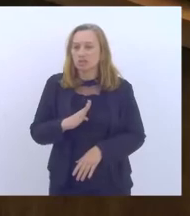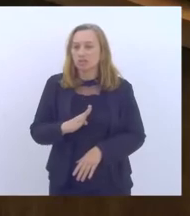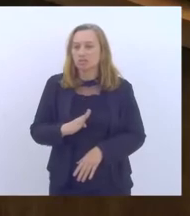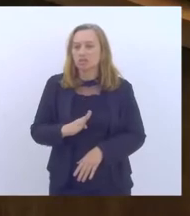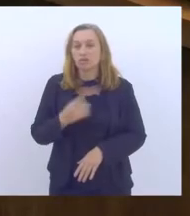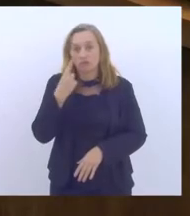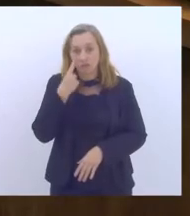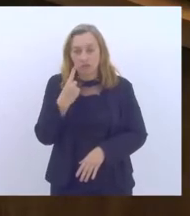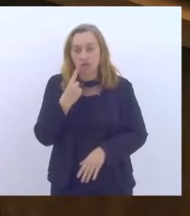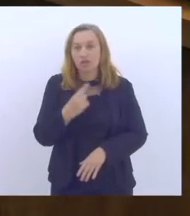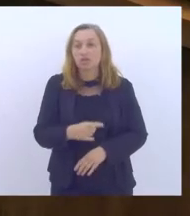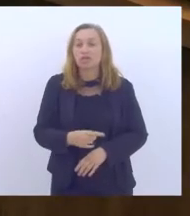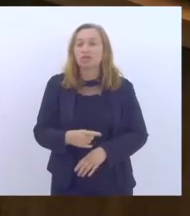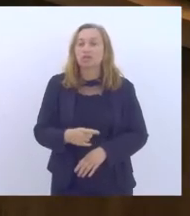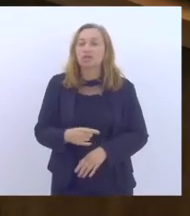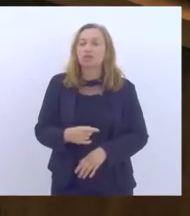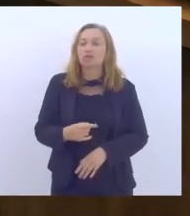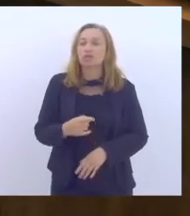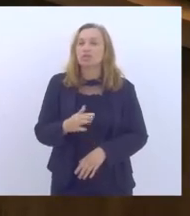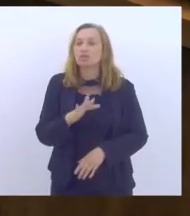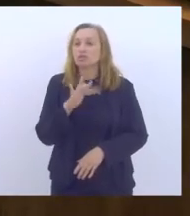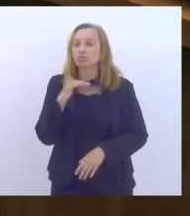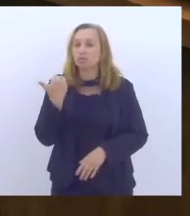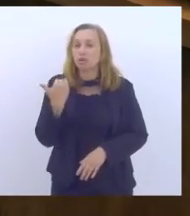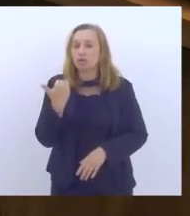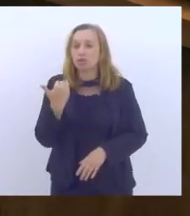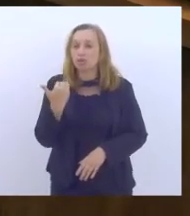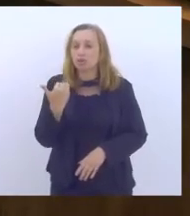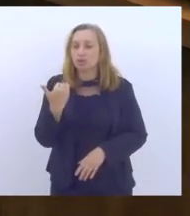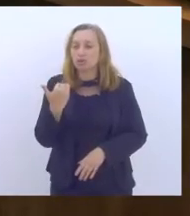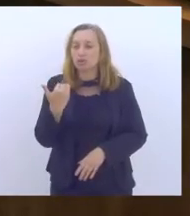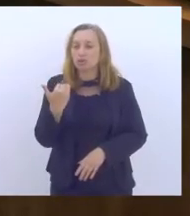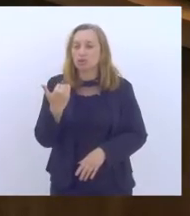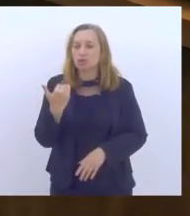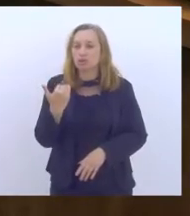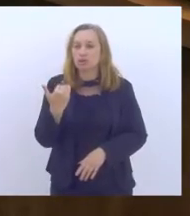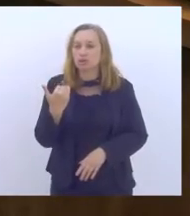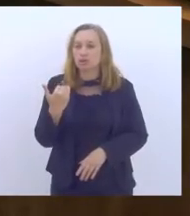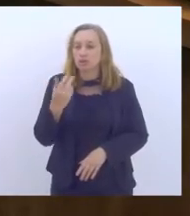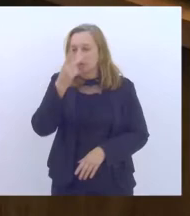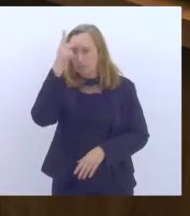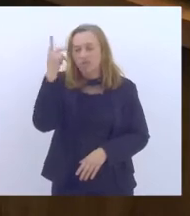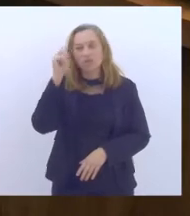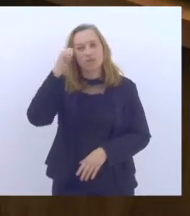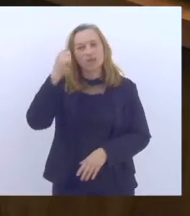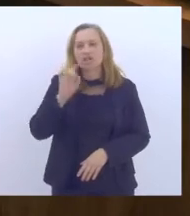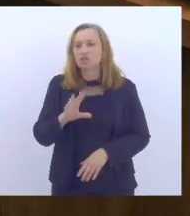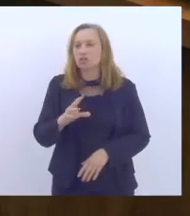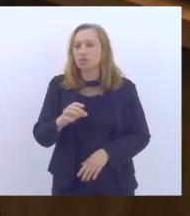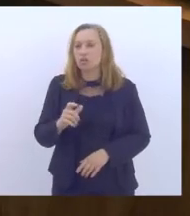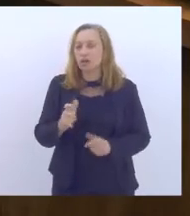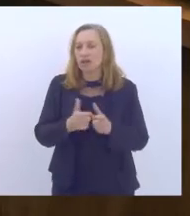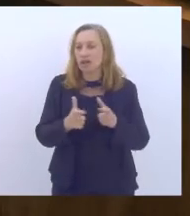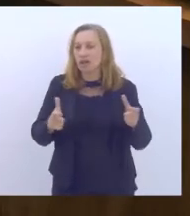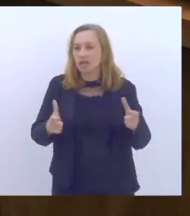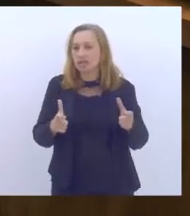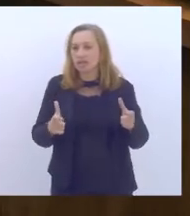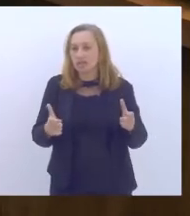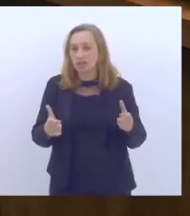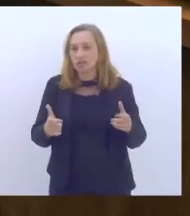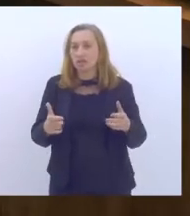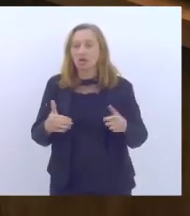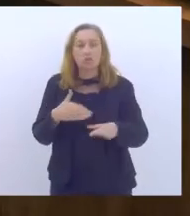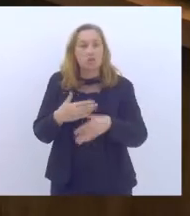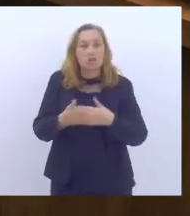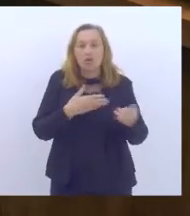veja a taxa de homicídio da população negra só cresce no Brasil ela aumentou em todas as faixas